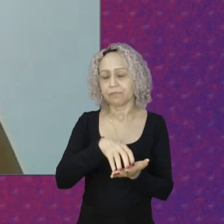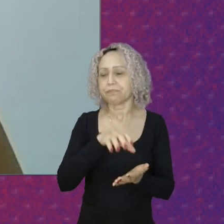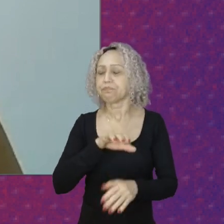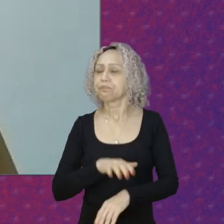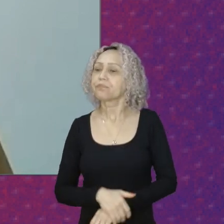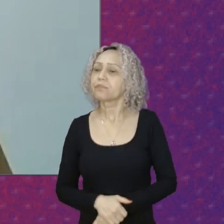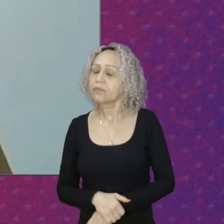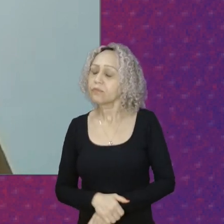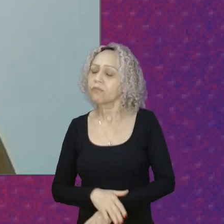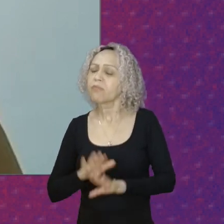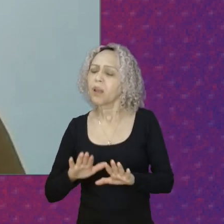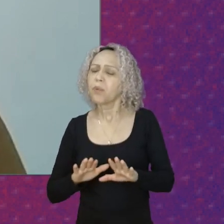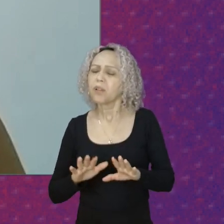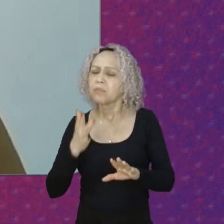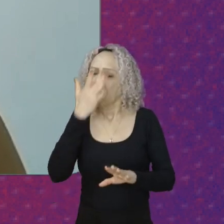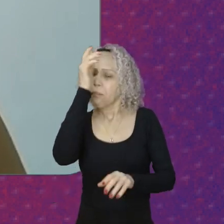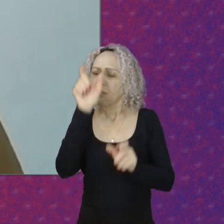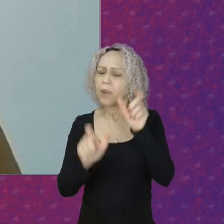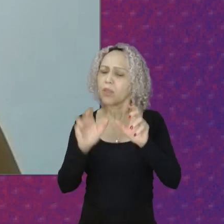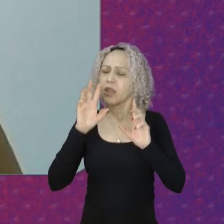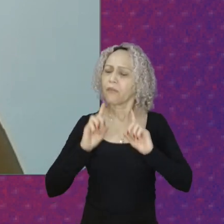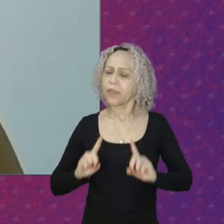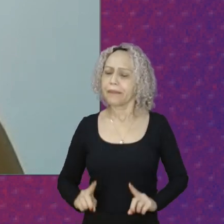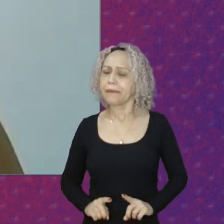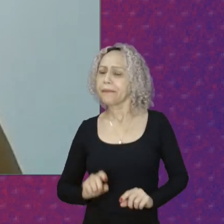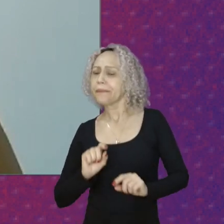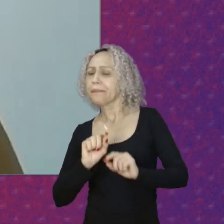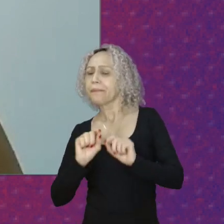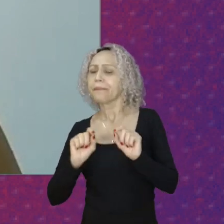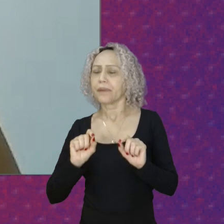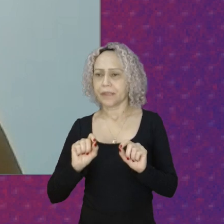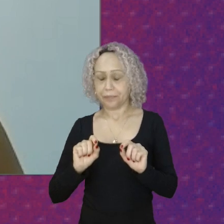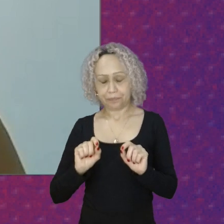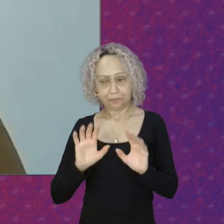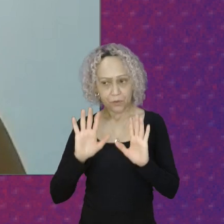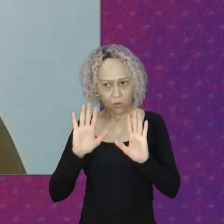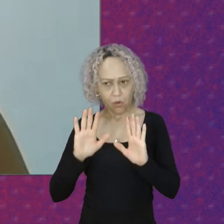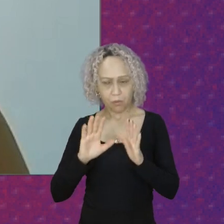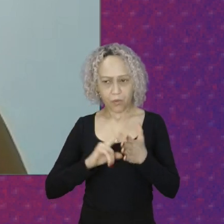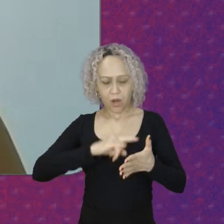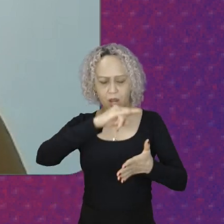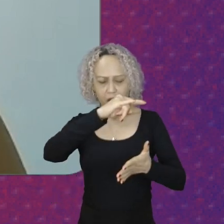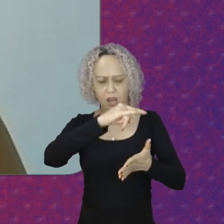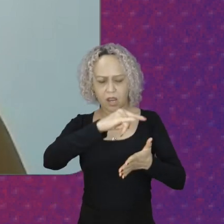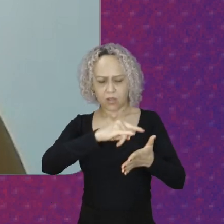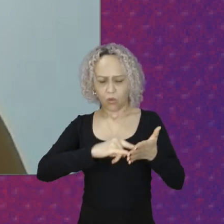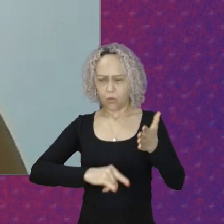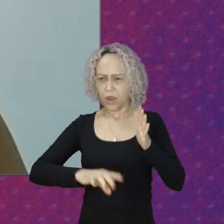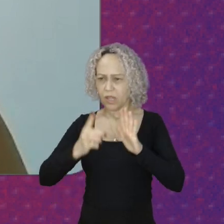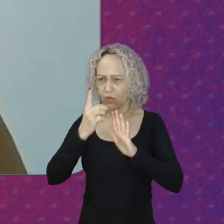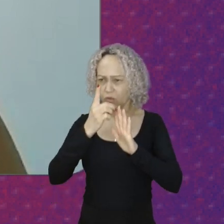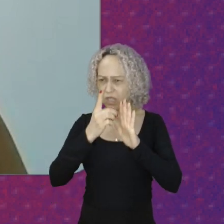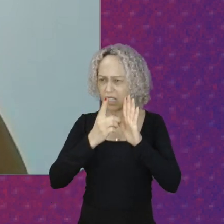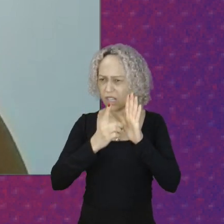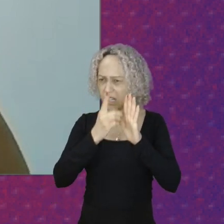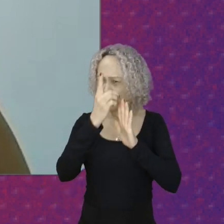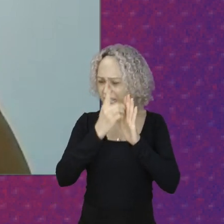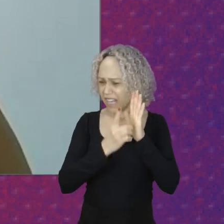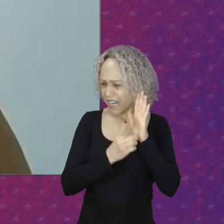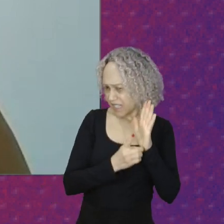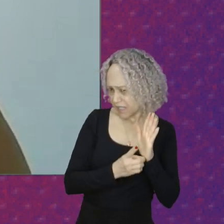gente está falando de pessoas com deficiência, né? A Convenção sobre os Direitos da Pessoa com Deficiência, que é um documento, o